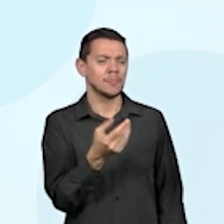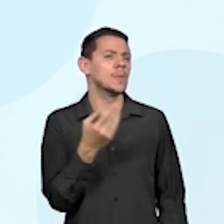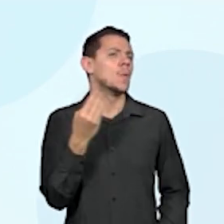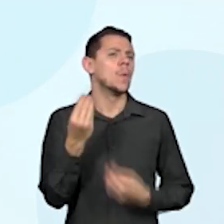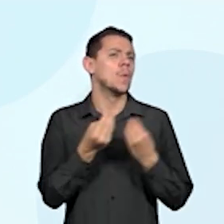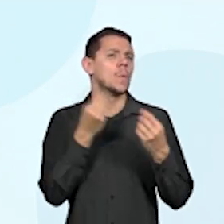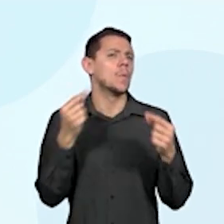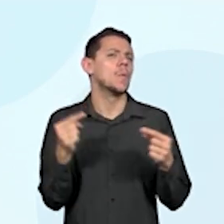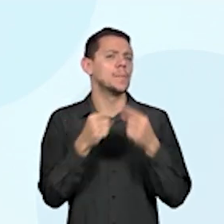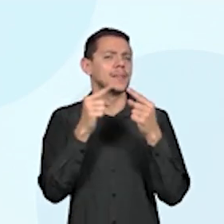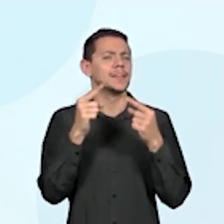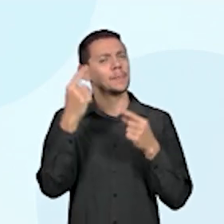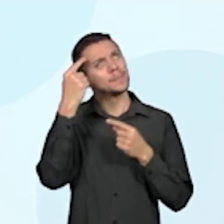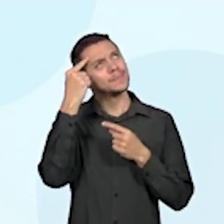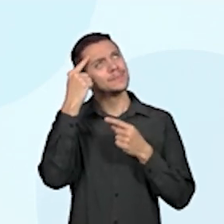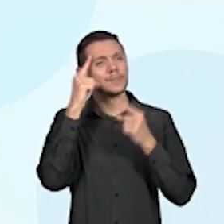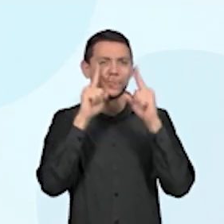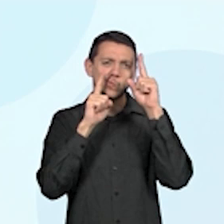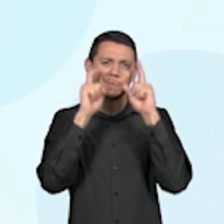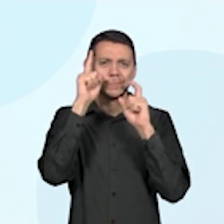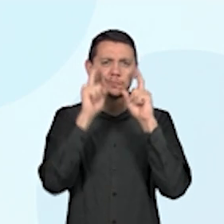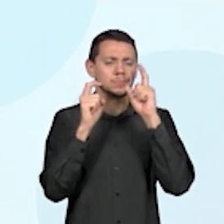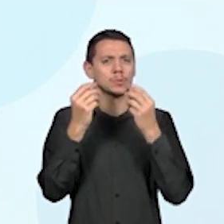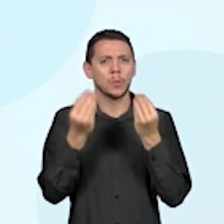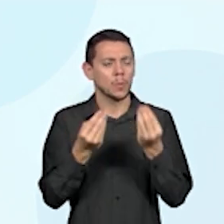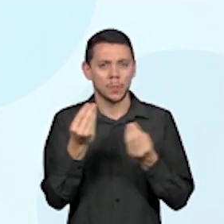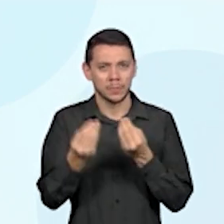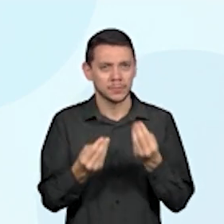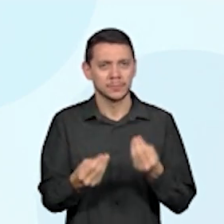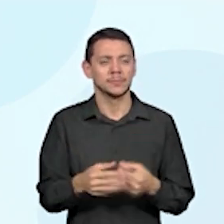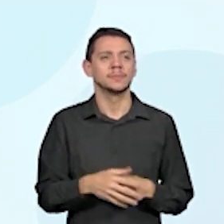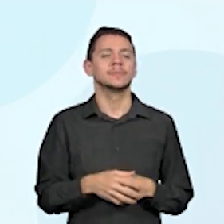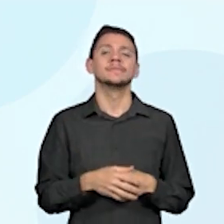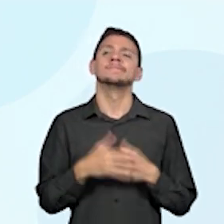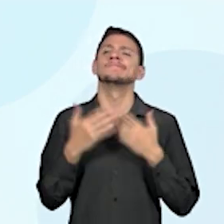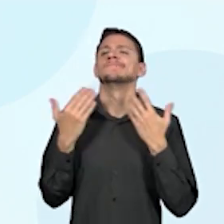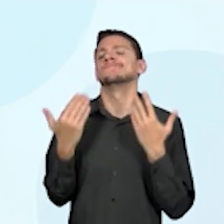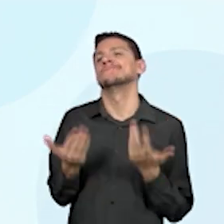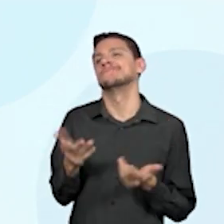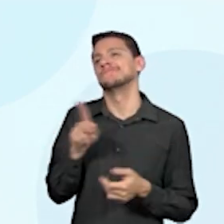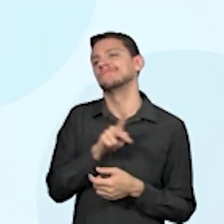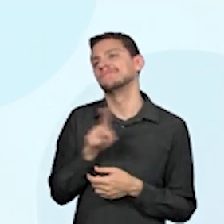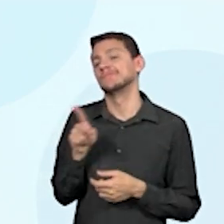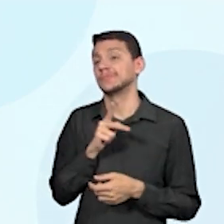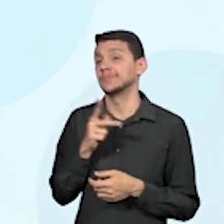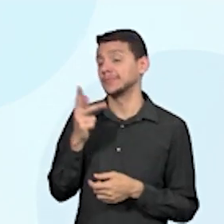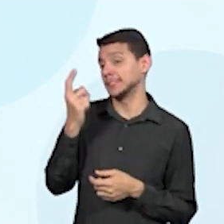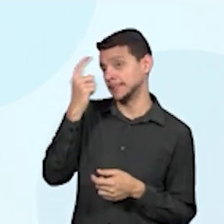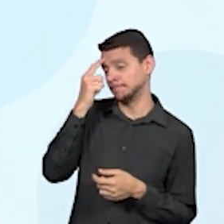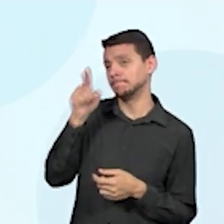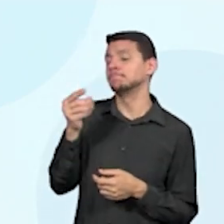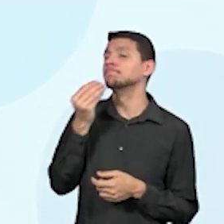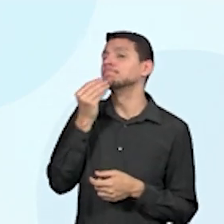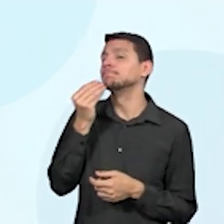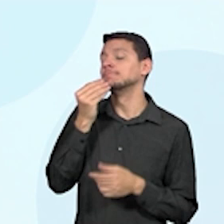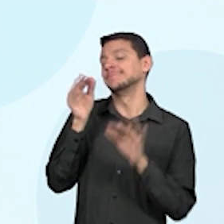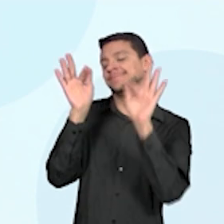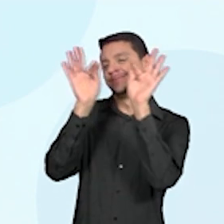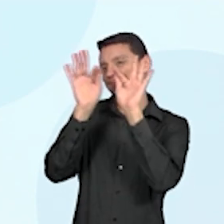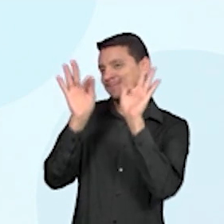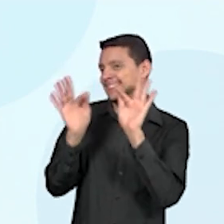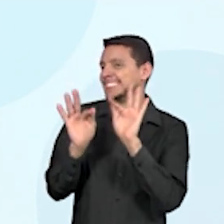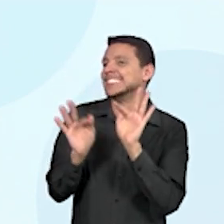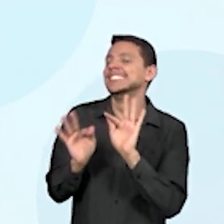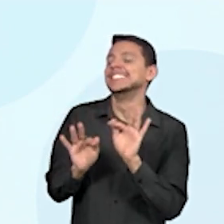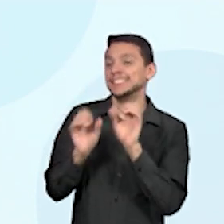pensar na carinha? Então eu te dou. Ah, professor, eu acho que ele poderia já estar mais feliz agora. Pode ter um